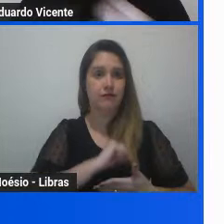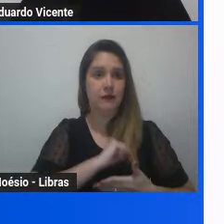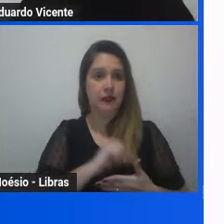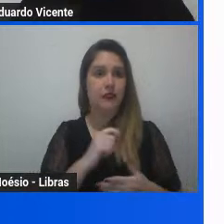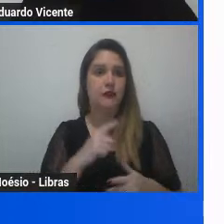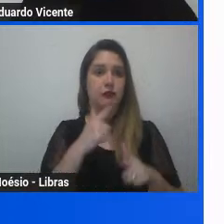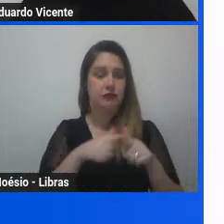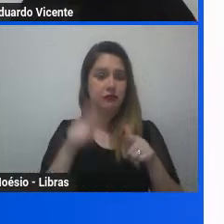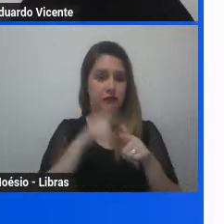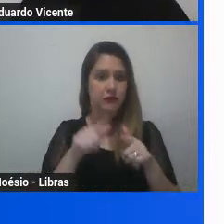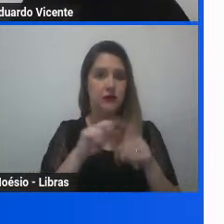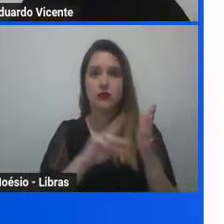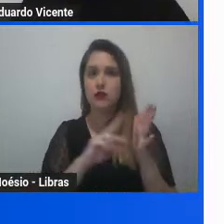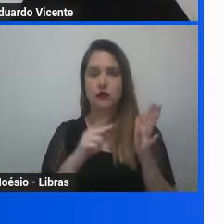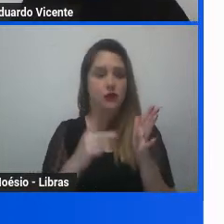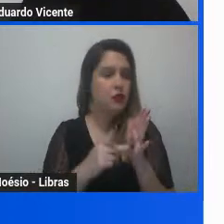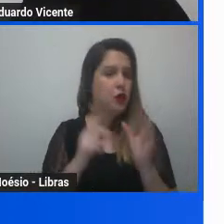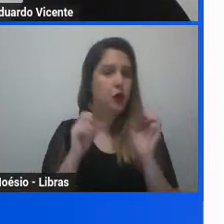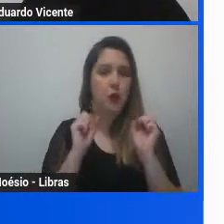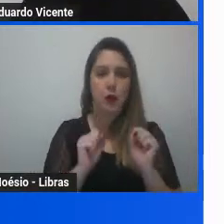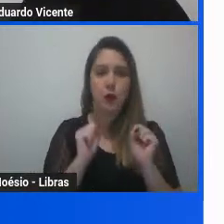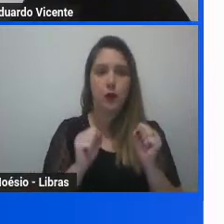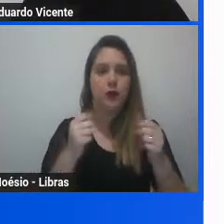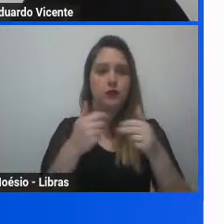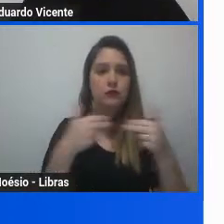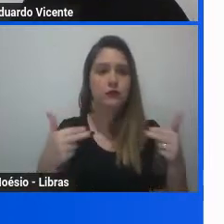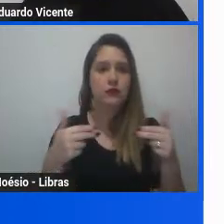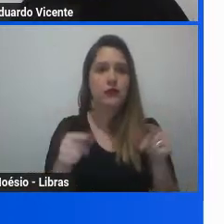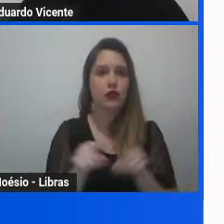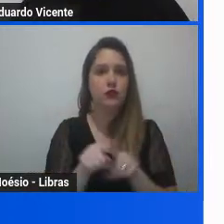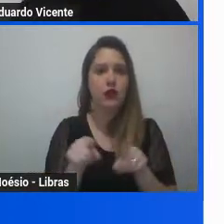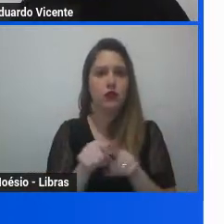significa SBV? Suporte básico de vida.